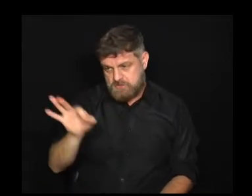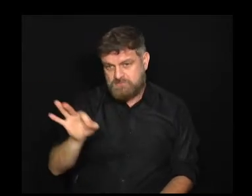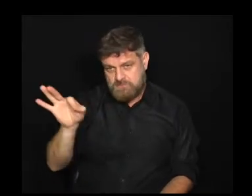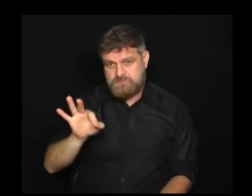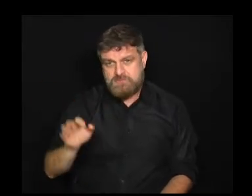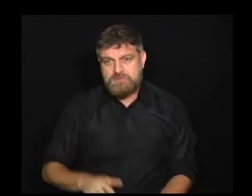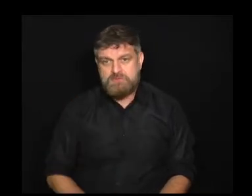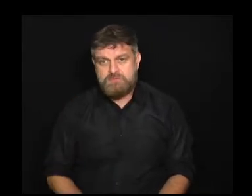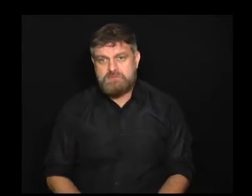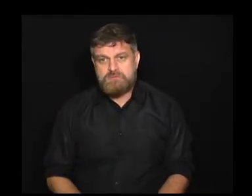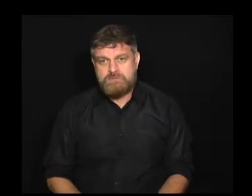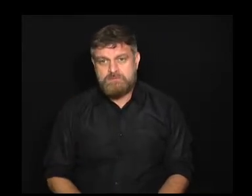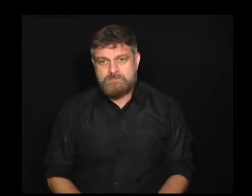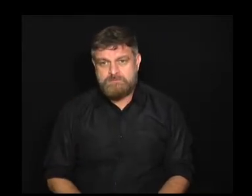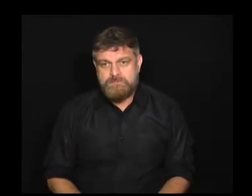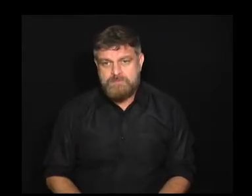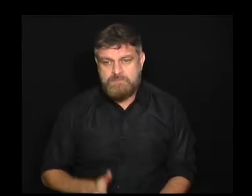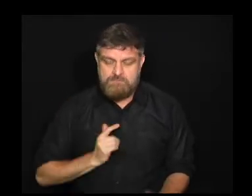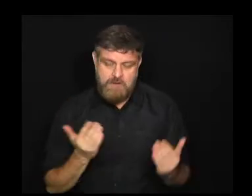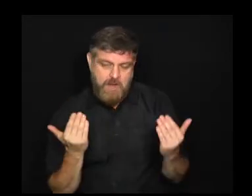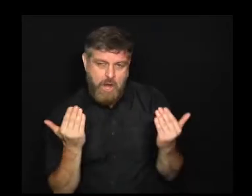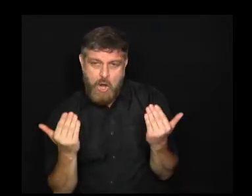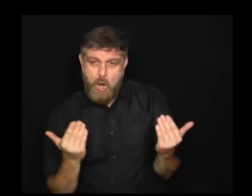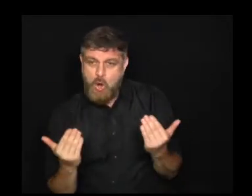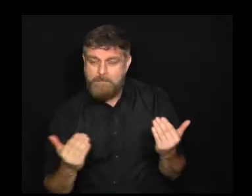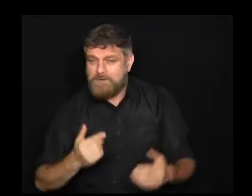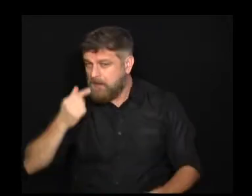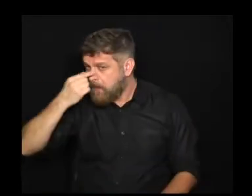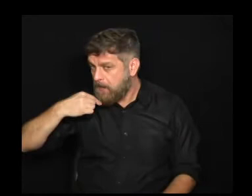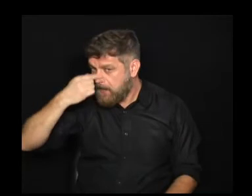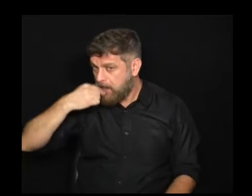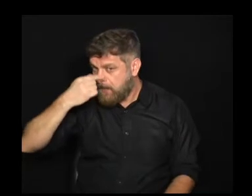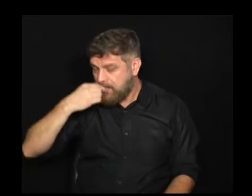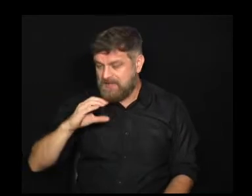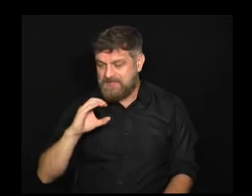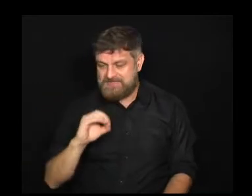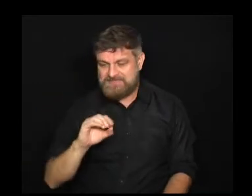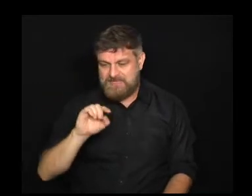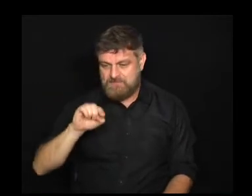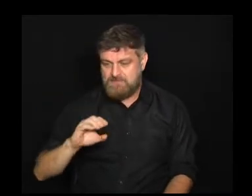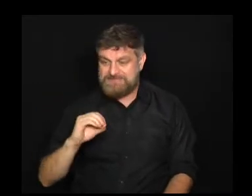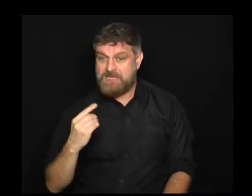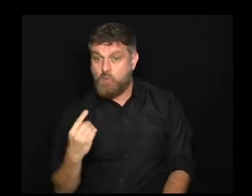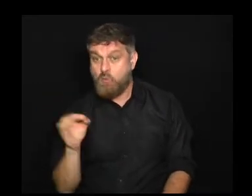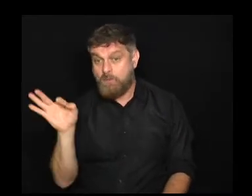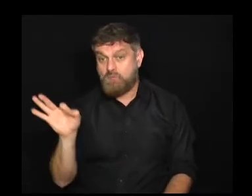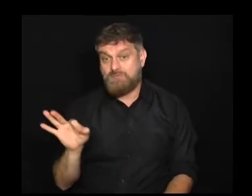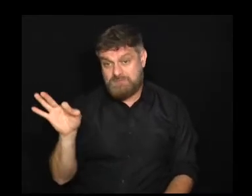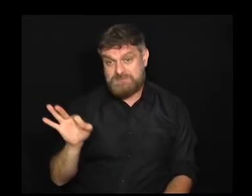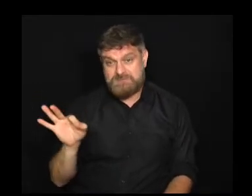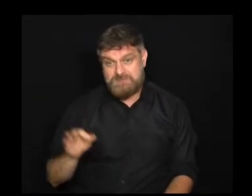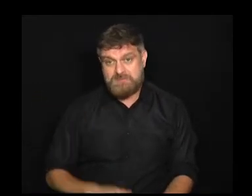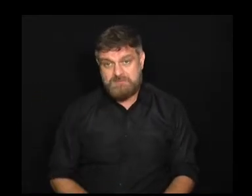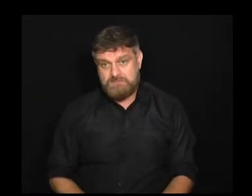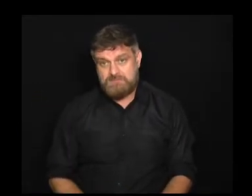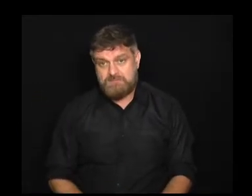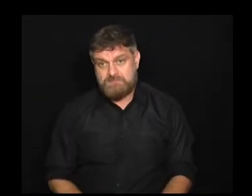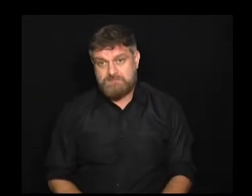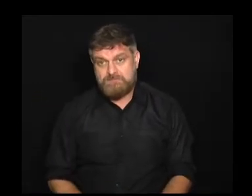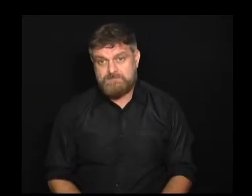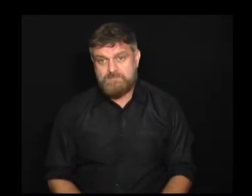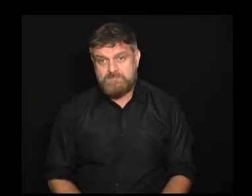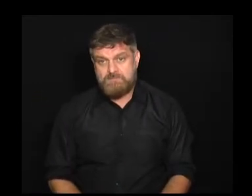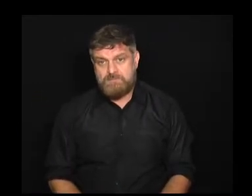é muita coisa. Para ter uma comparação, a influenza sazonal é 0,01%. É muito baixa. Então,